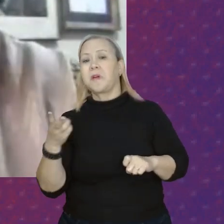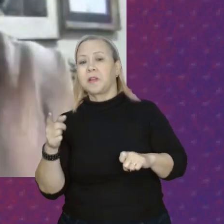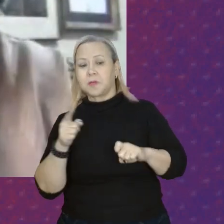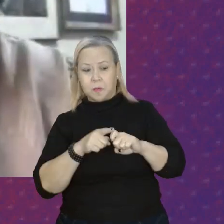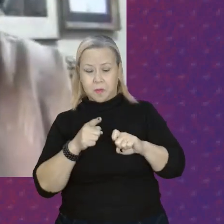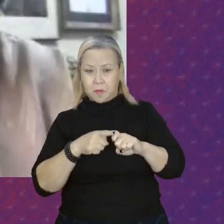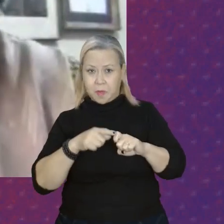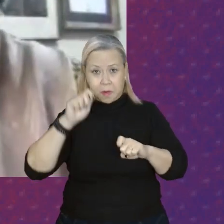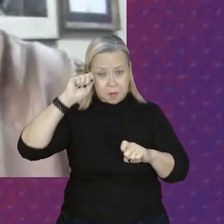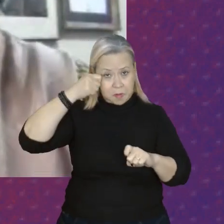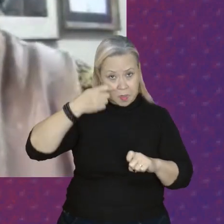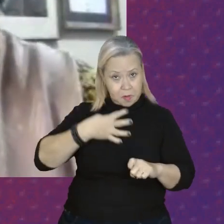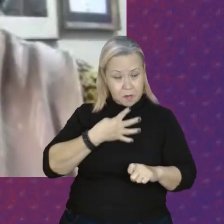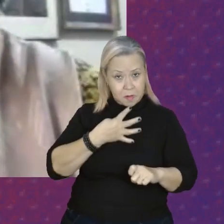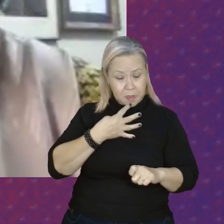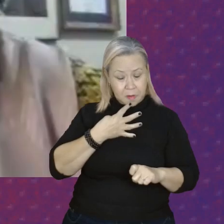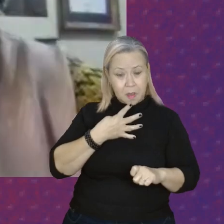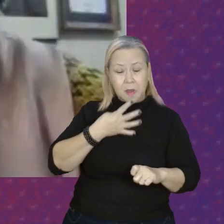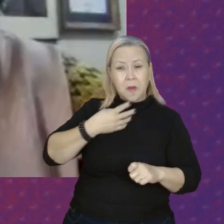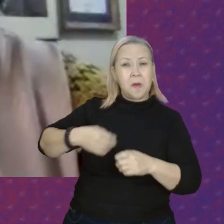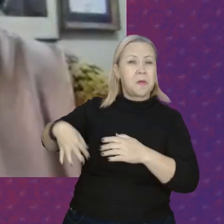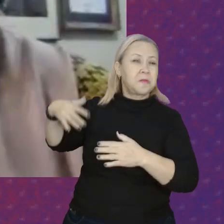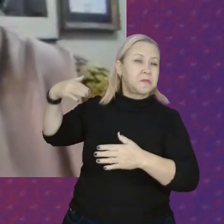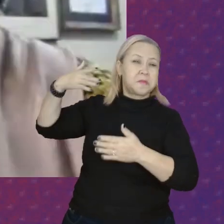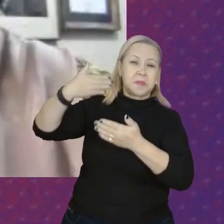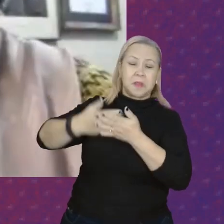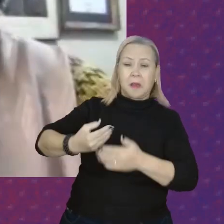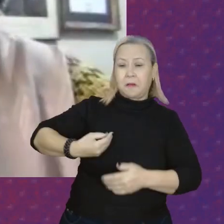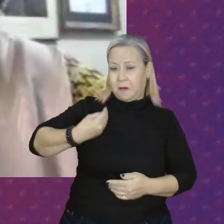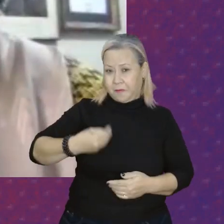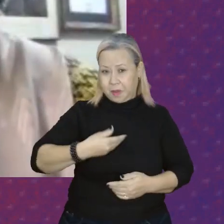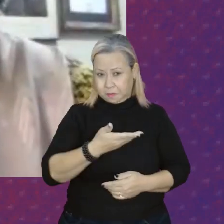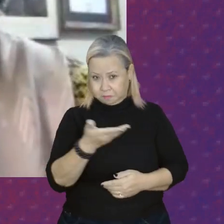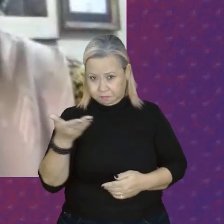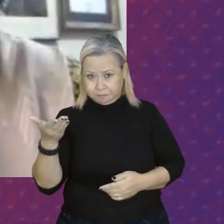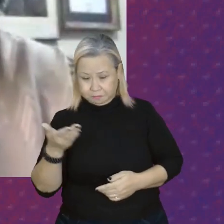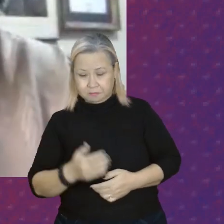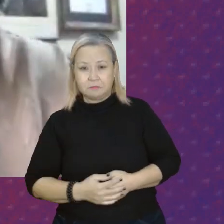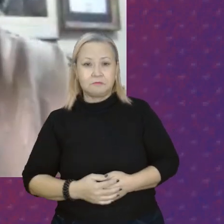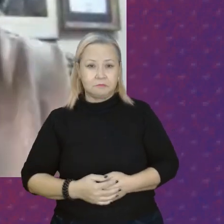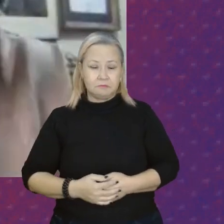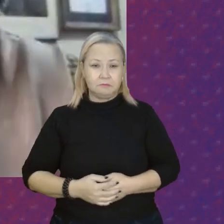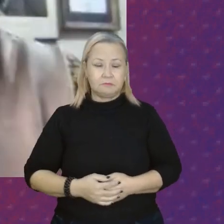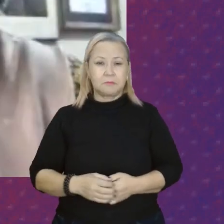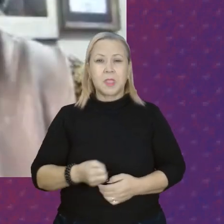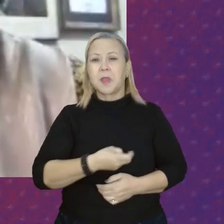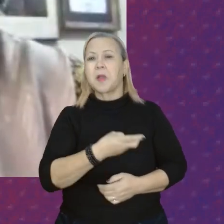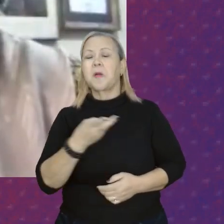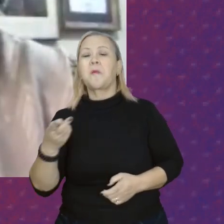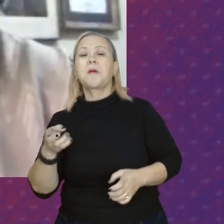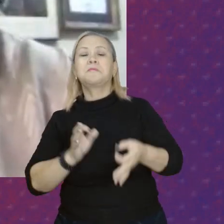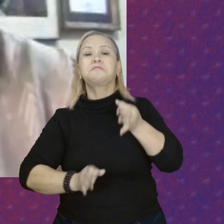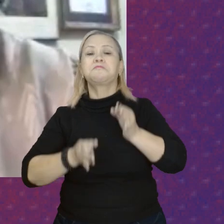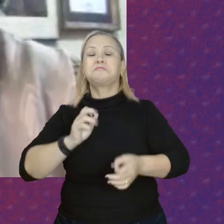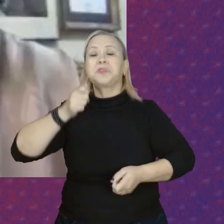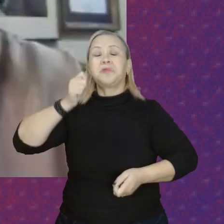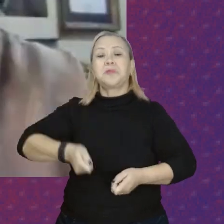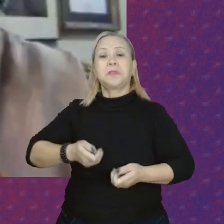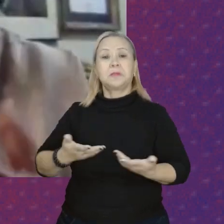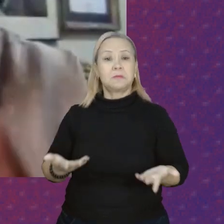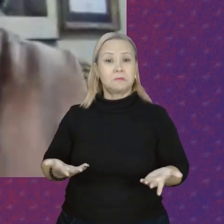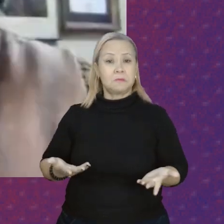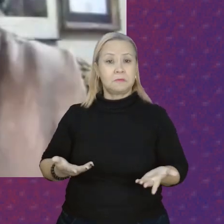médicos negros vocês conheceram ao longo de toda a vida de vocês? Quantos juízes?